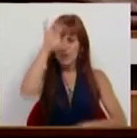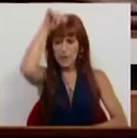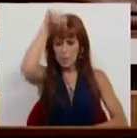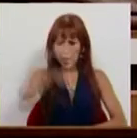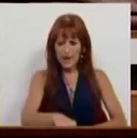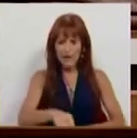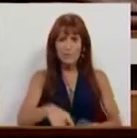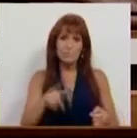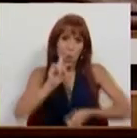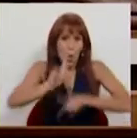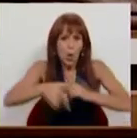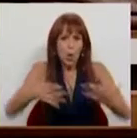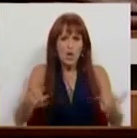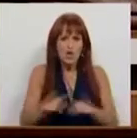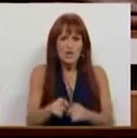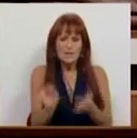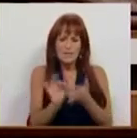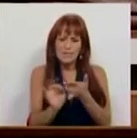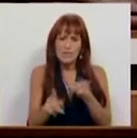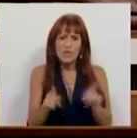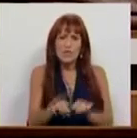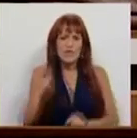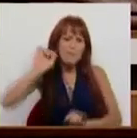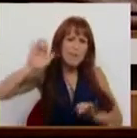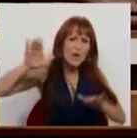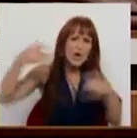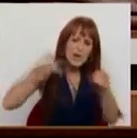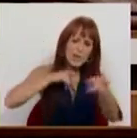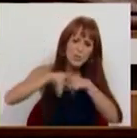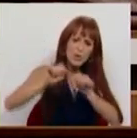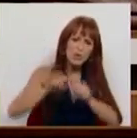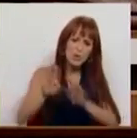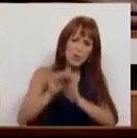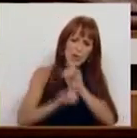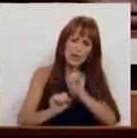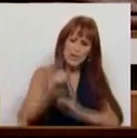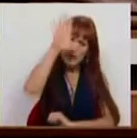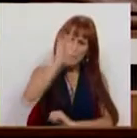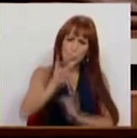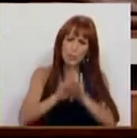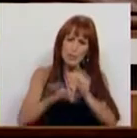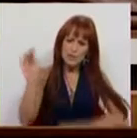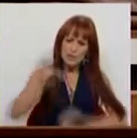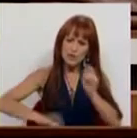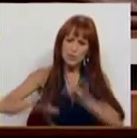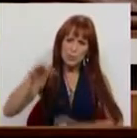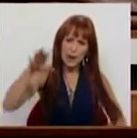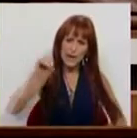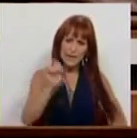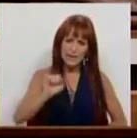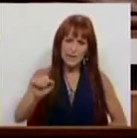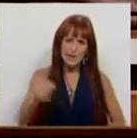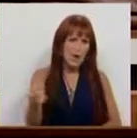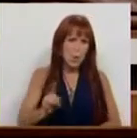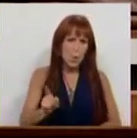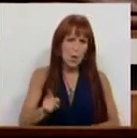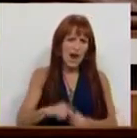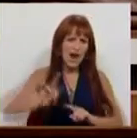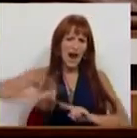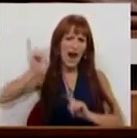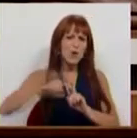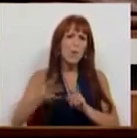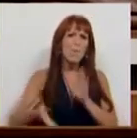Governo e daquilo que está inscrito como prioridade política no programa do Governo e no programa eleitoral do Partido Socialista. Não é um